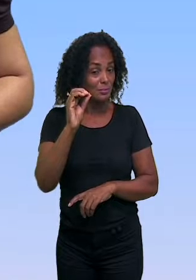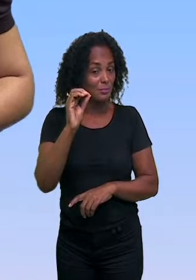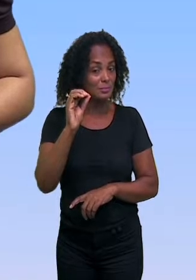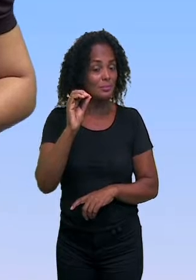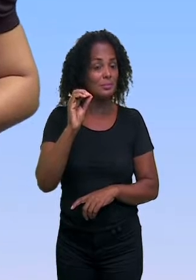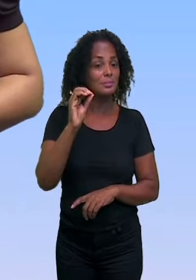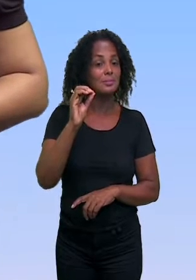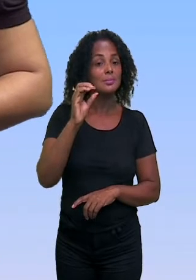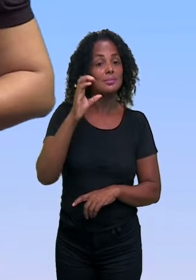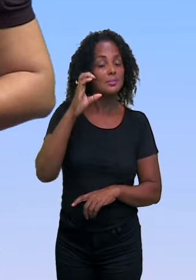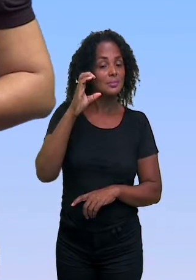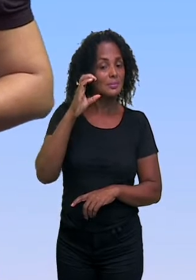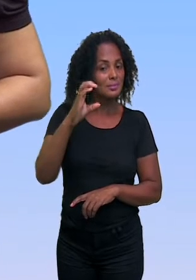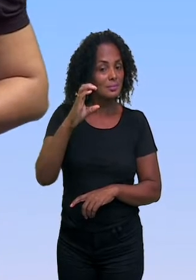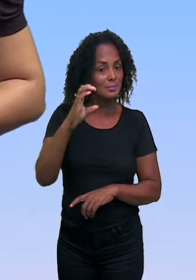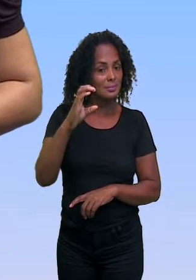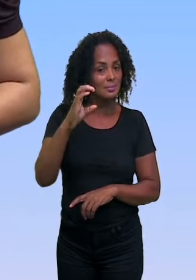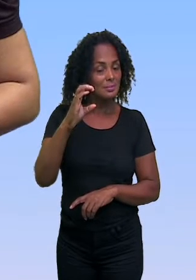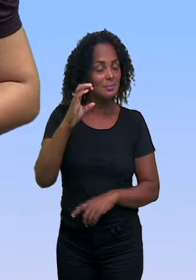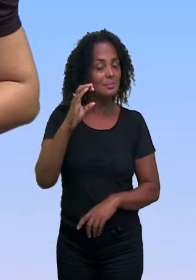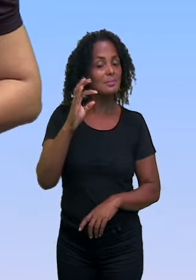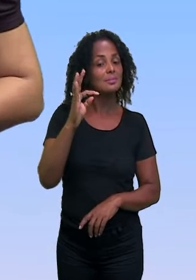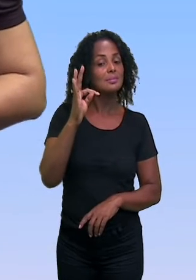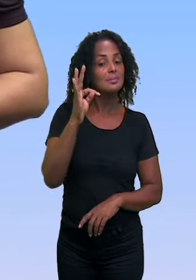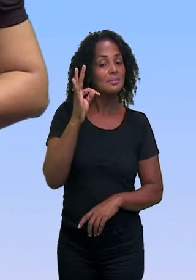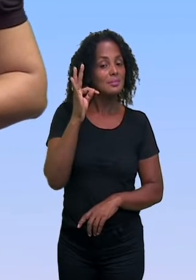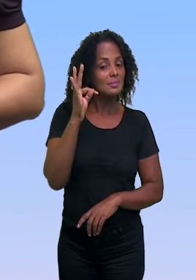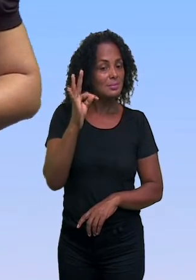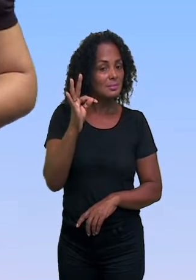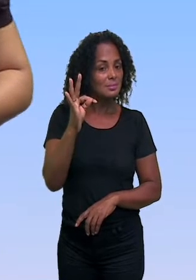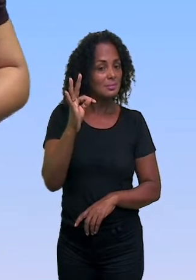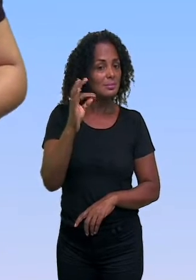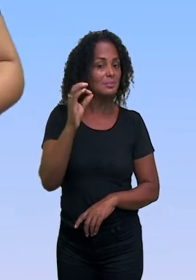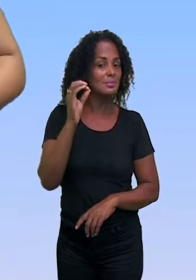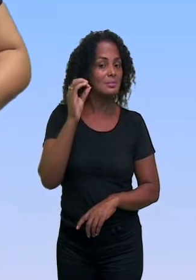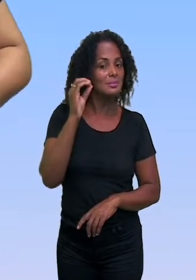ou e se